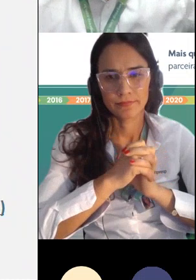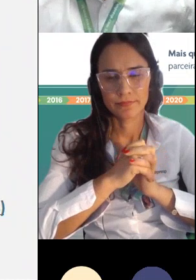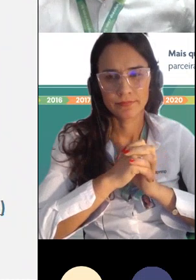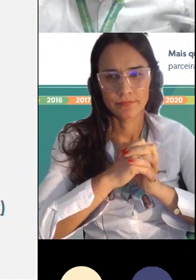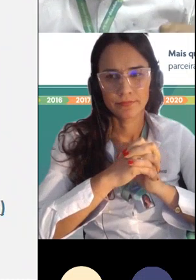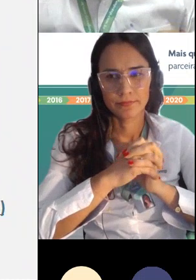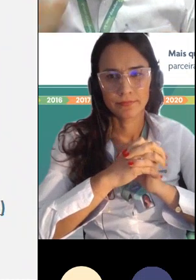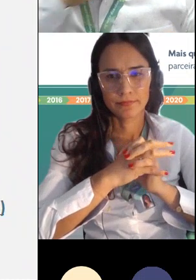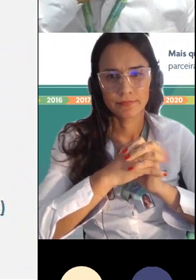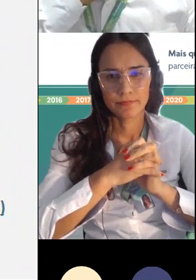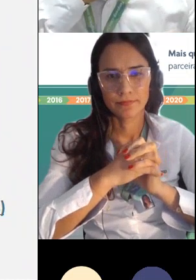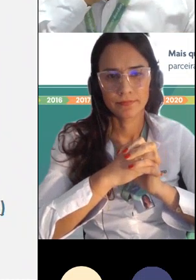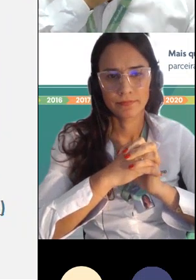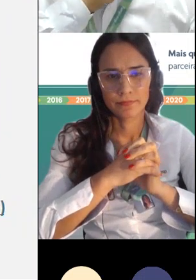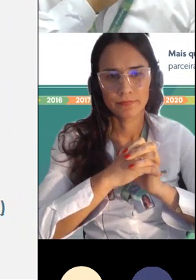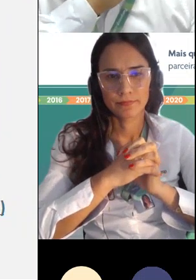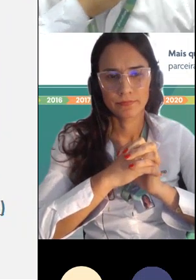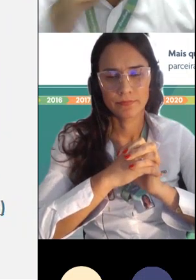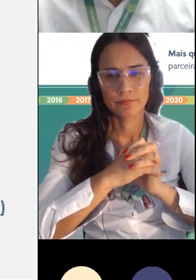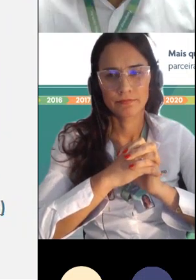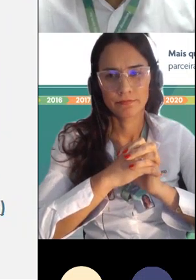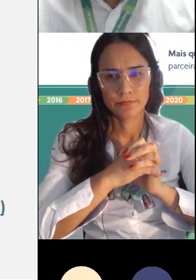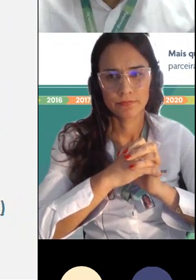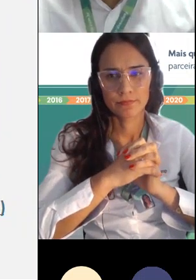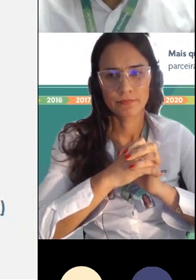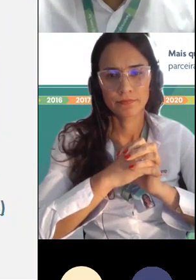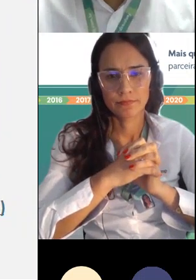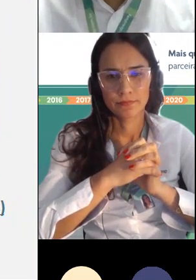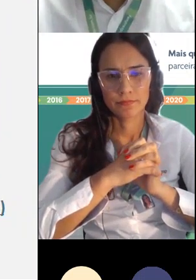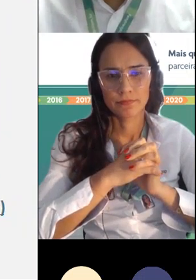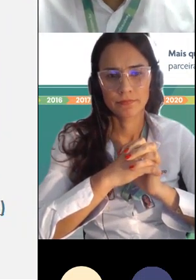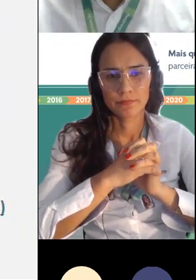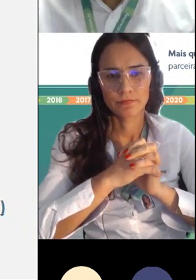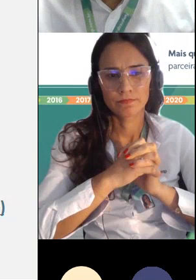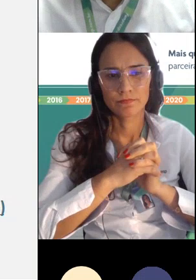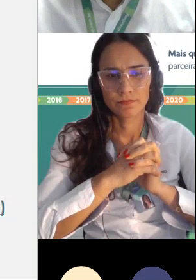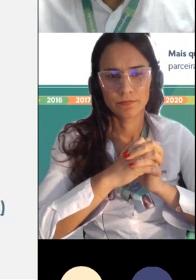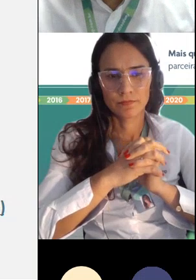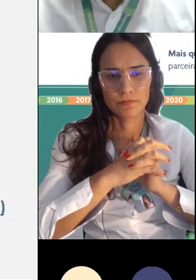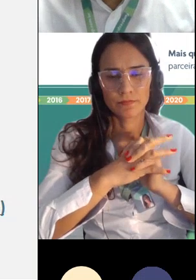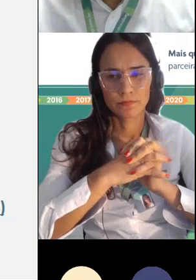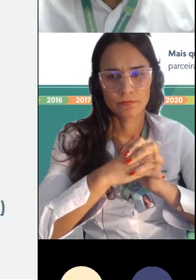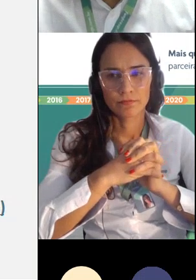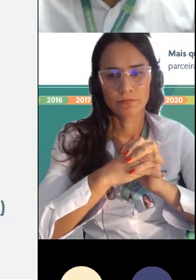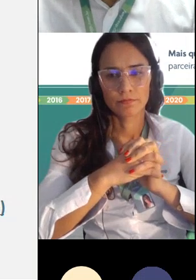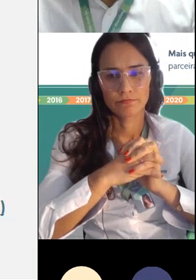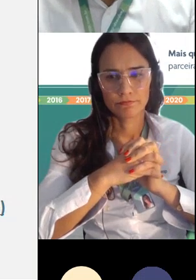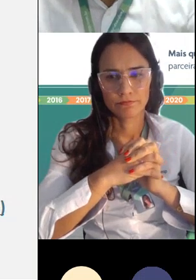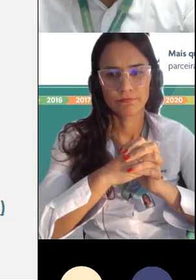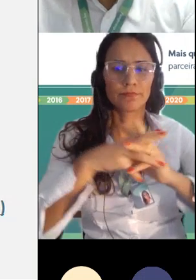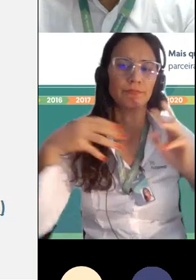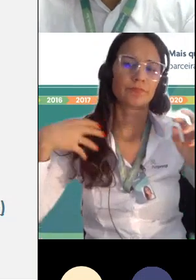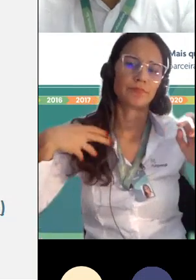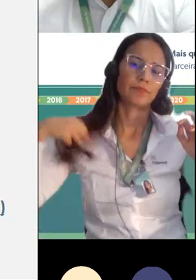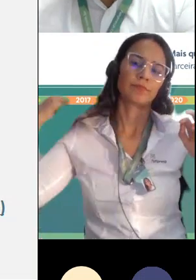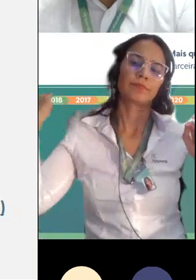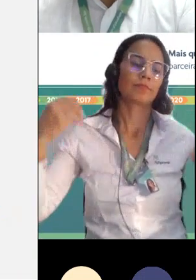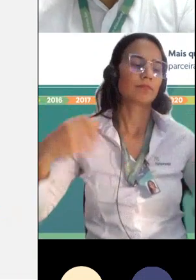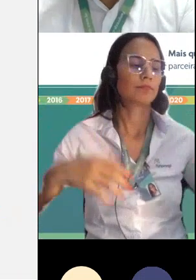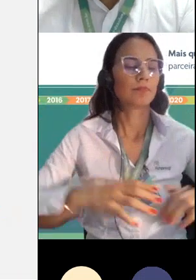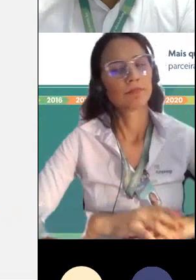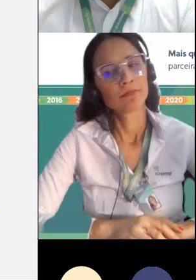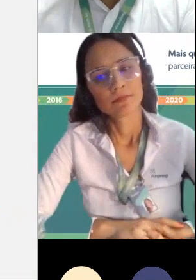de R$15.000 e ele deixa de pensão R$3.100, né? Se ele é a principal fonte de renda da família, como que a